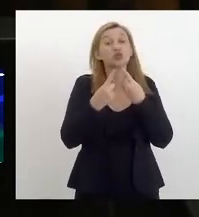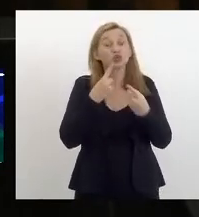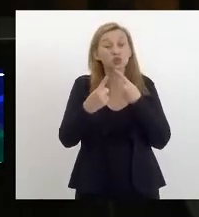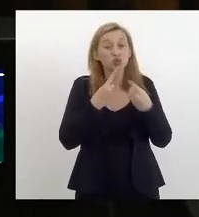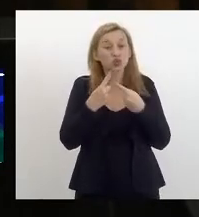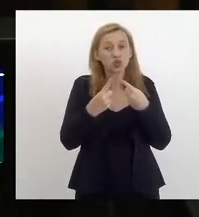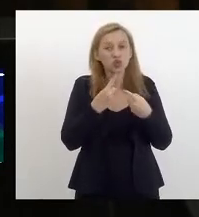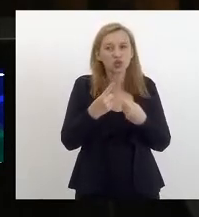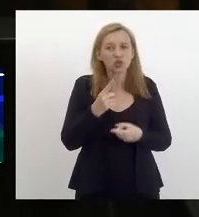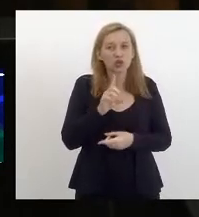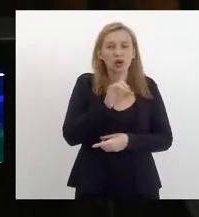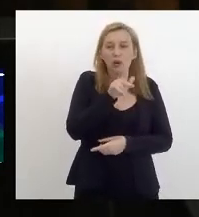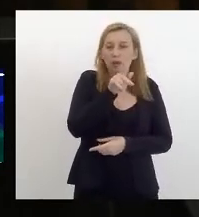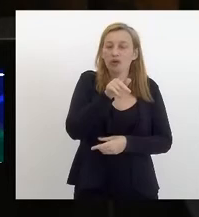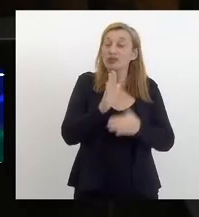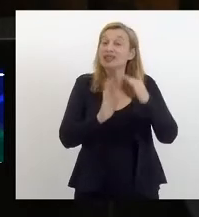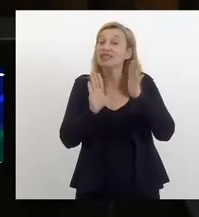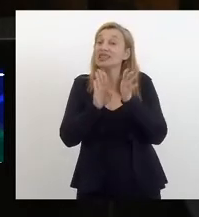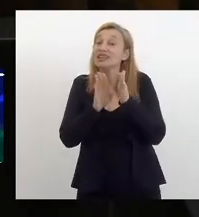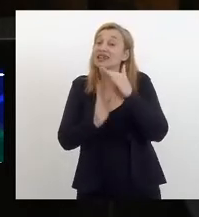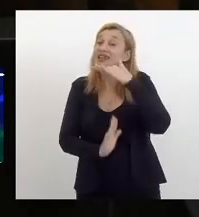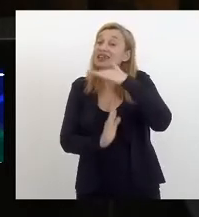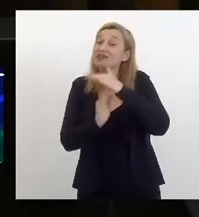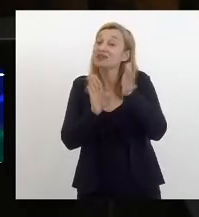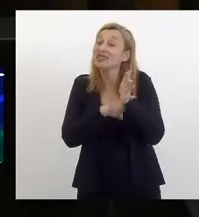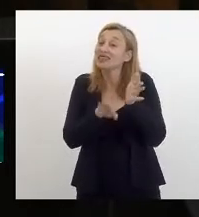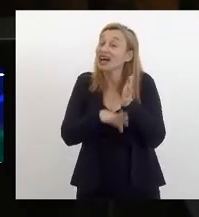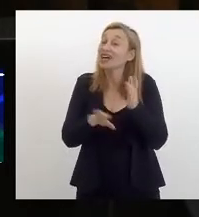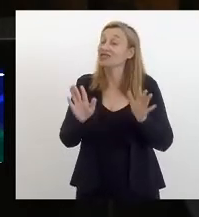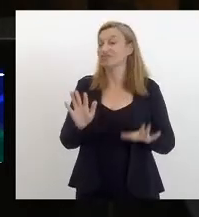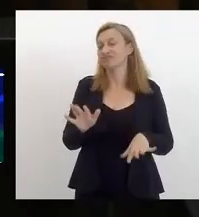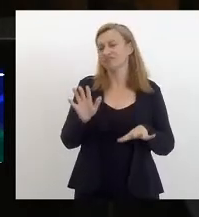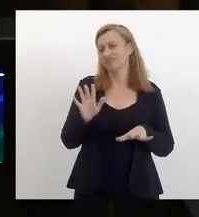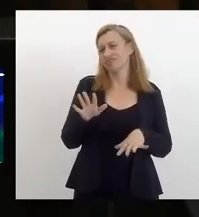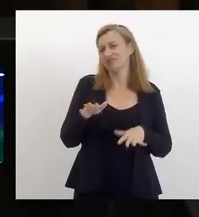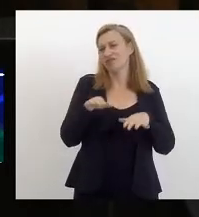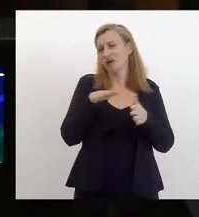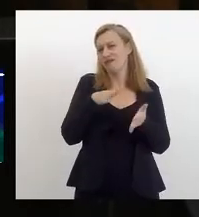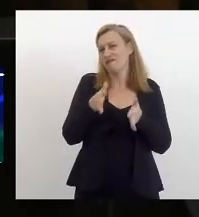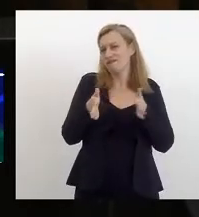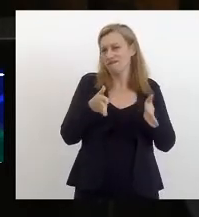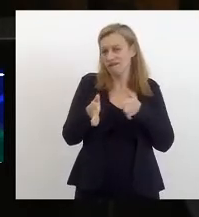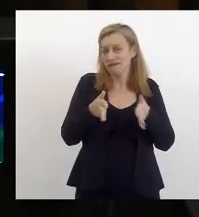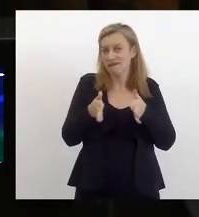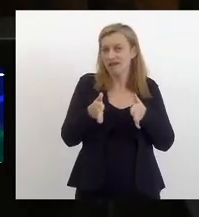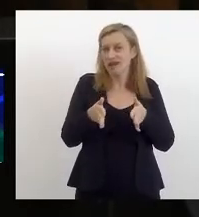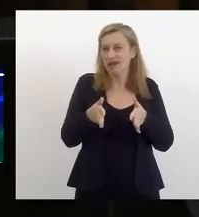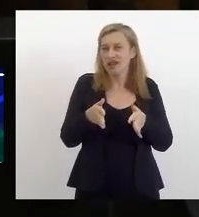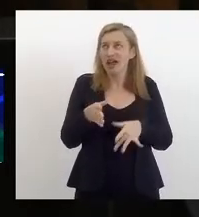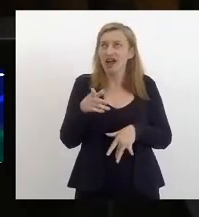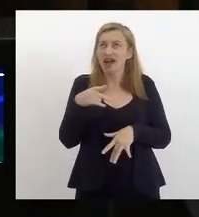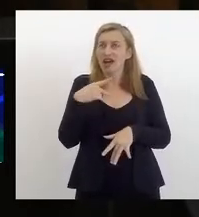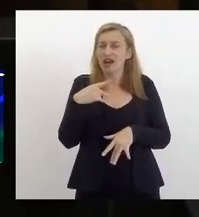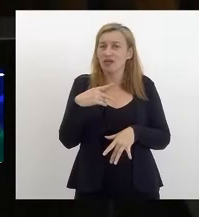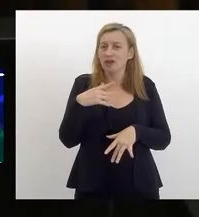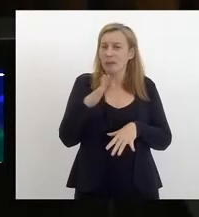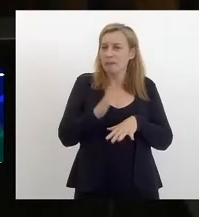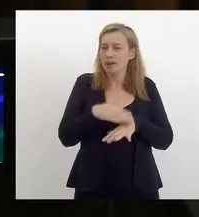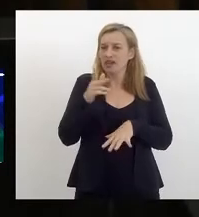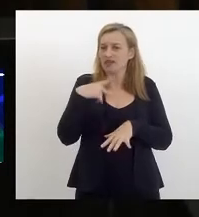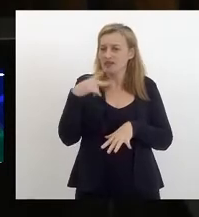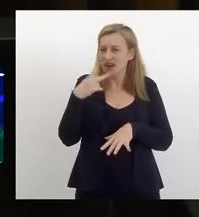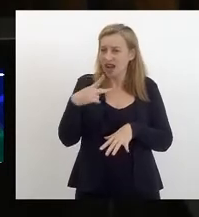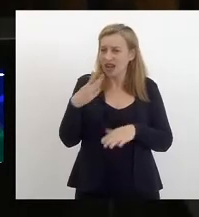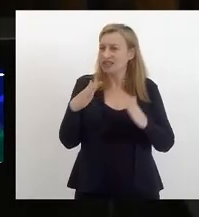só o que que é tanto que gastos porque talvez seja a frase o termo mais falado no momento